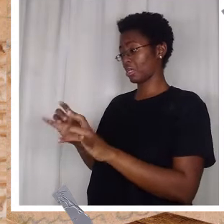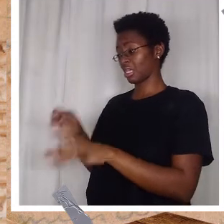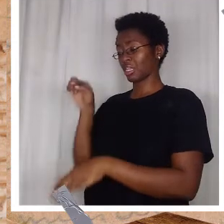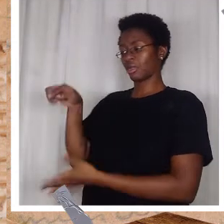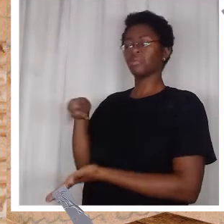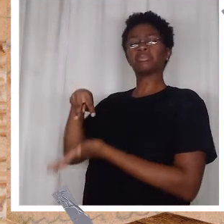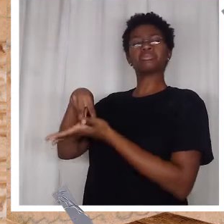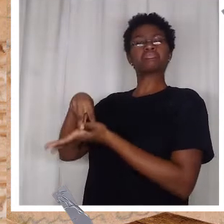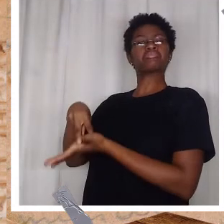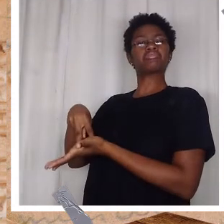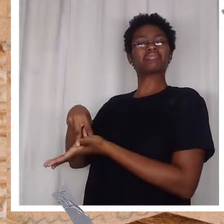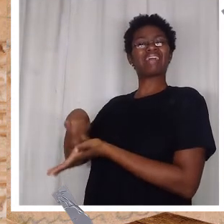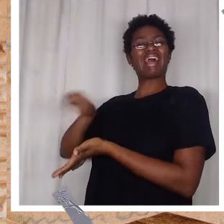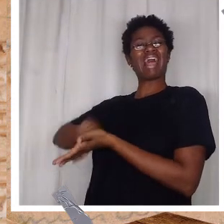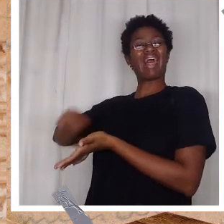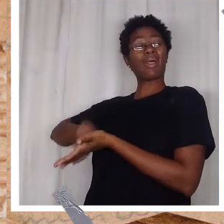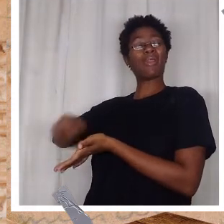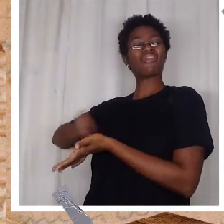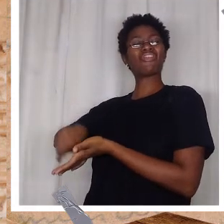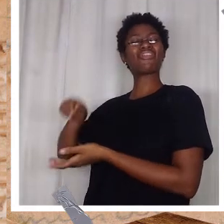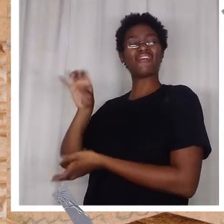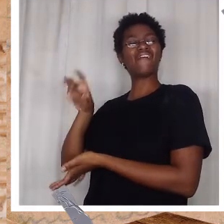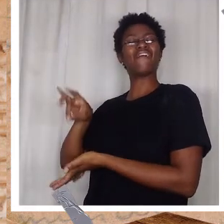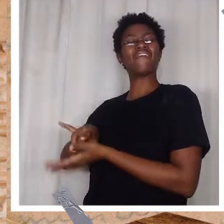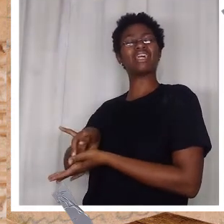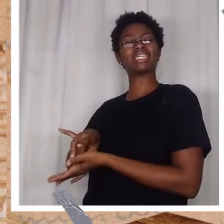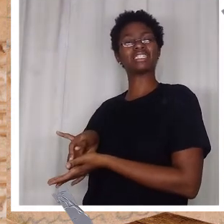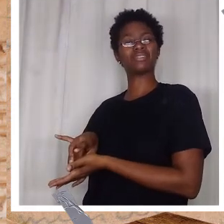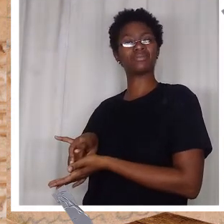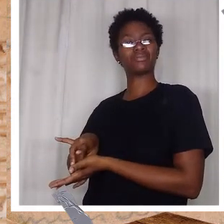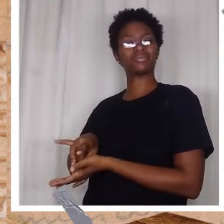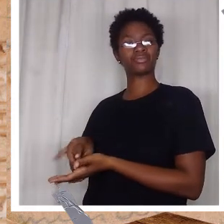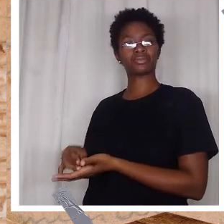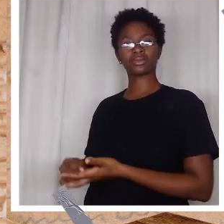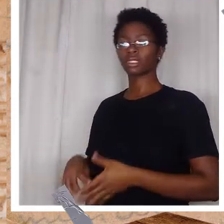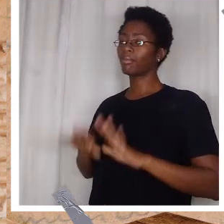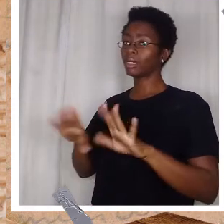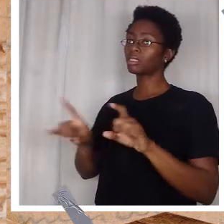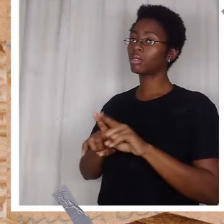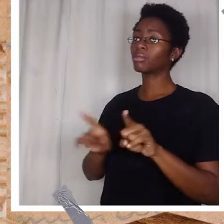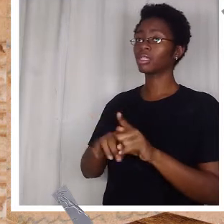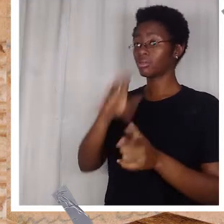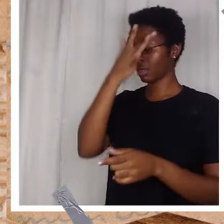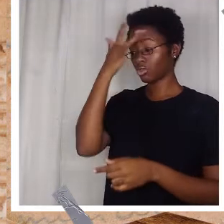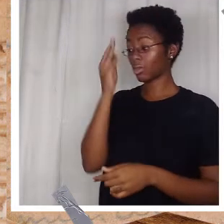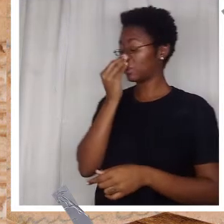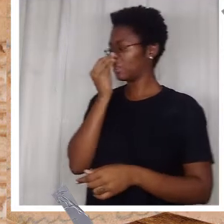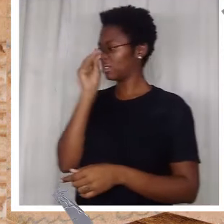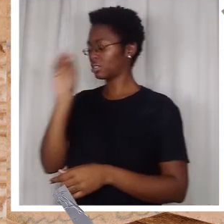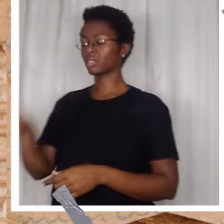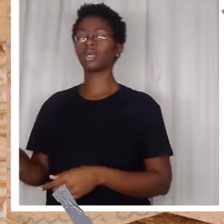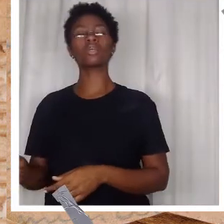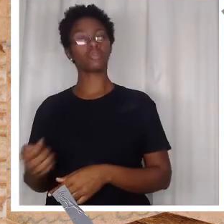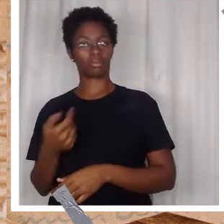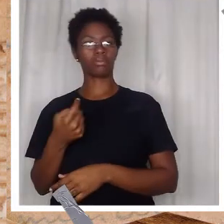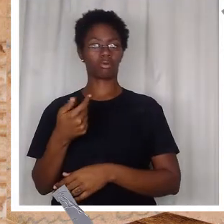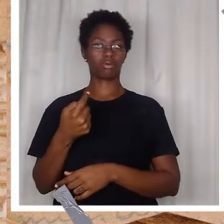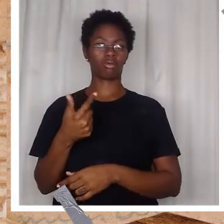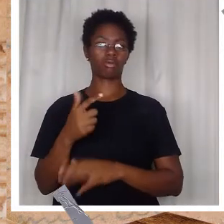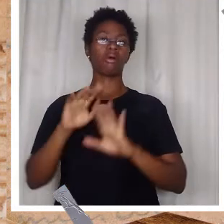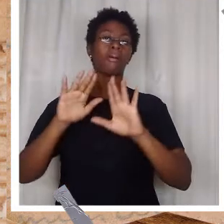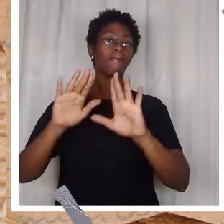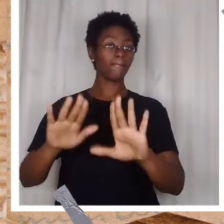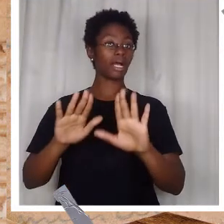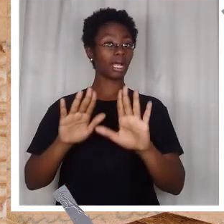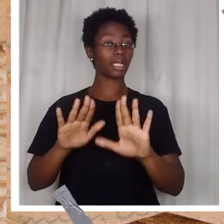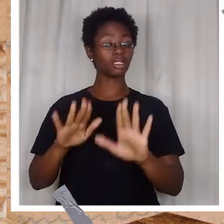como uma autora, e o término disso quando ela é esquecida, que tem muito a ver, inclusive, com a ditadura, né? Então a gente conta